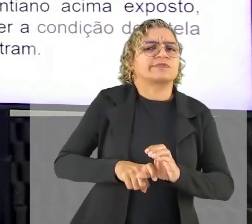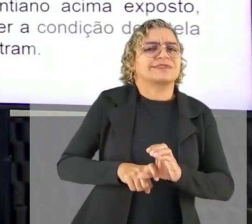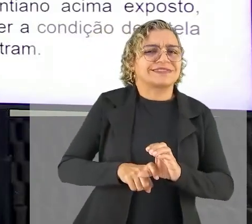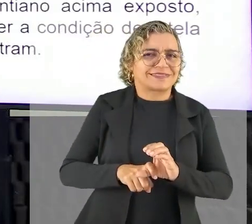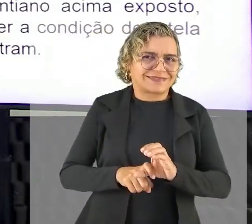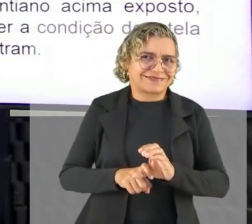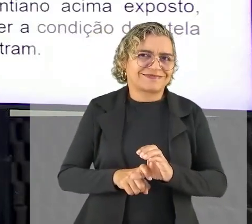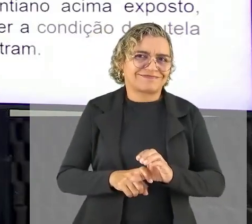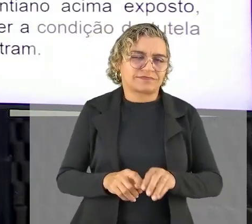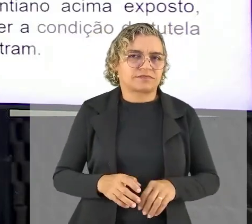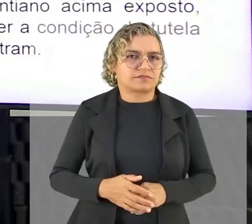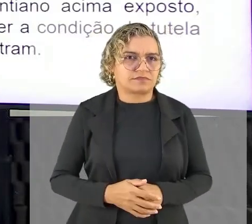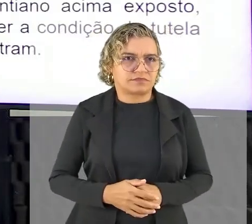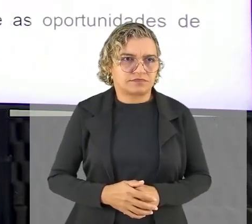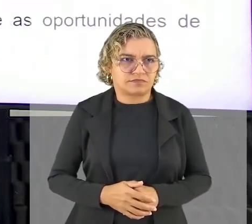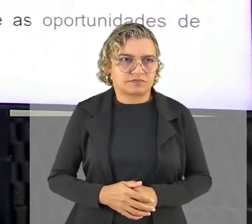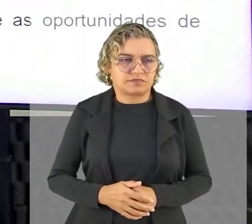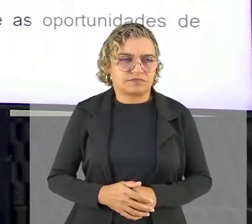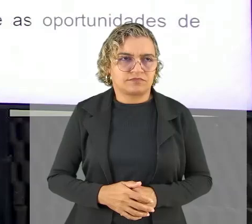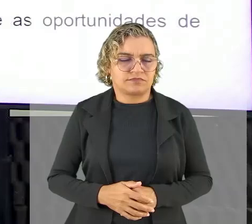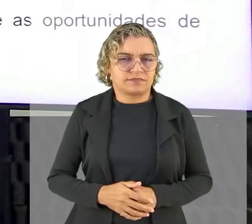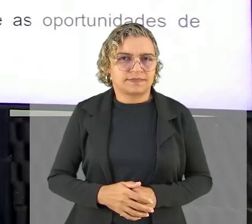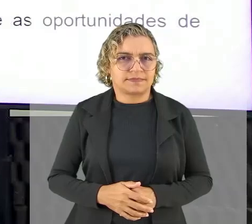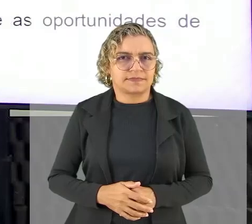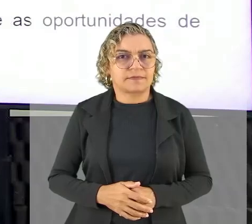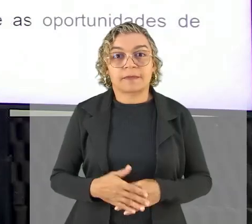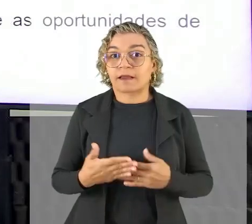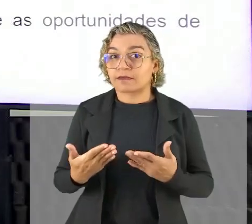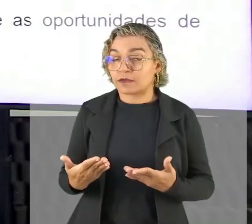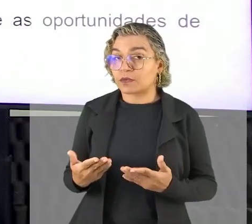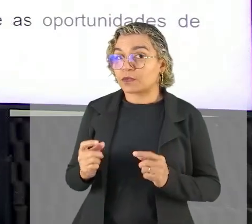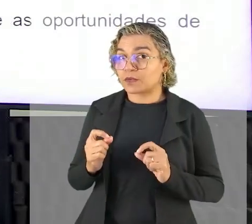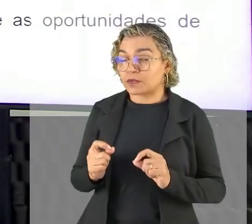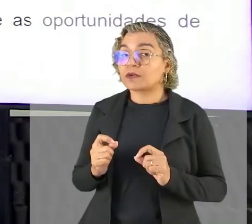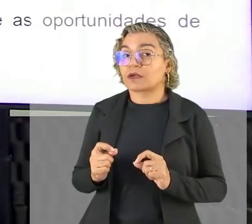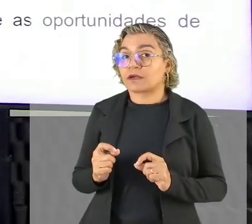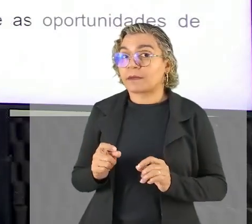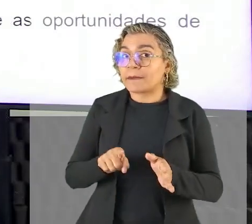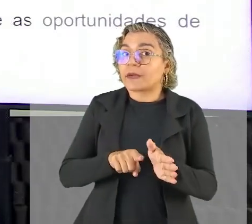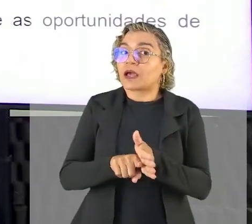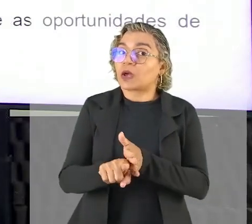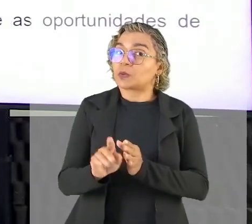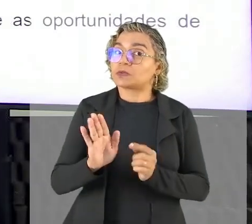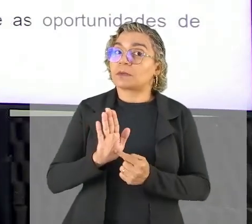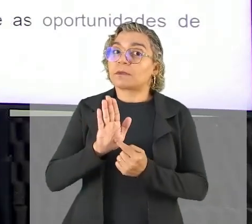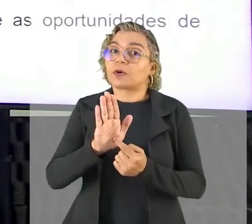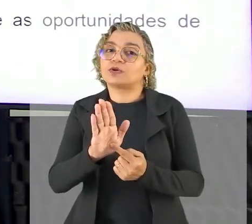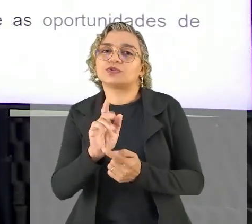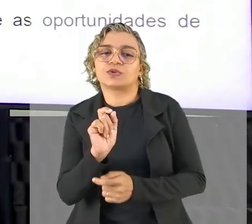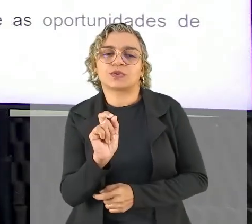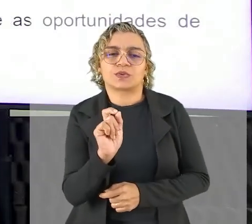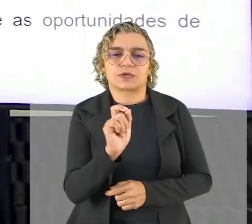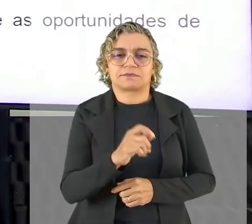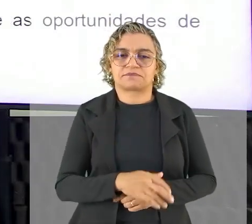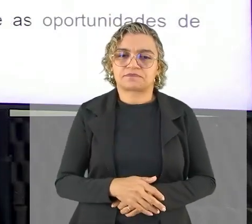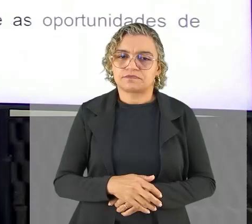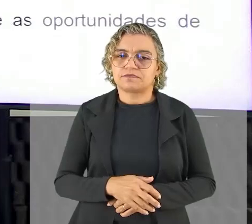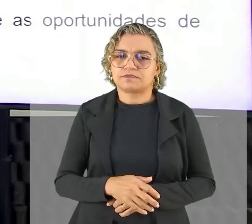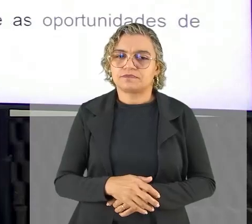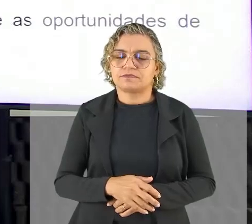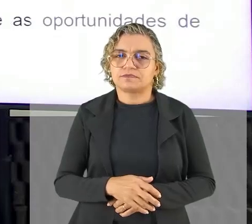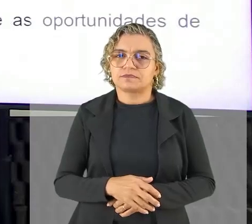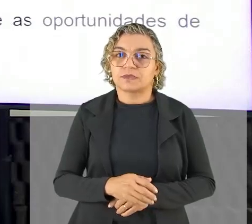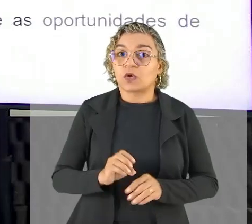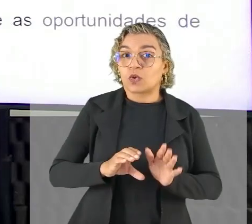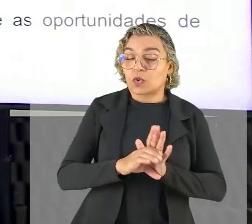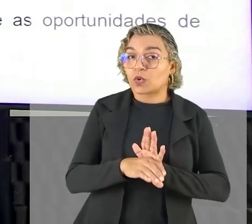encontram. Olha só. Então, o que pede a questão? A relação que exemplifica o conceito de